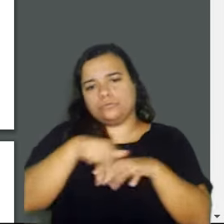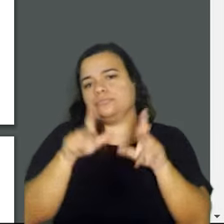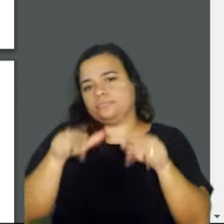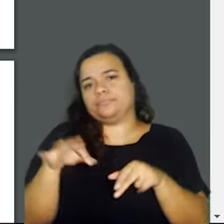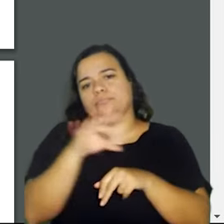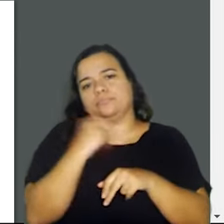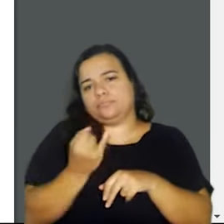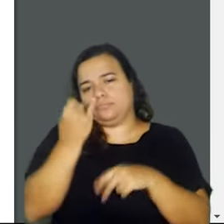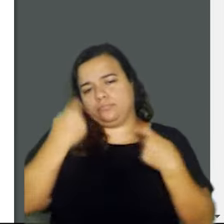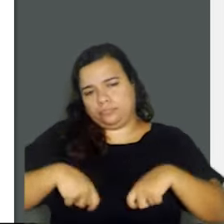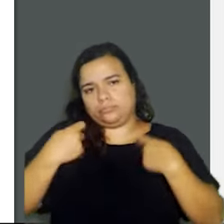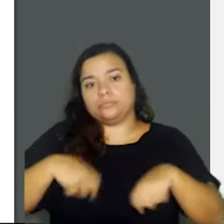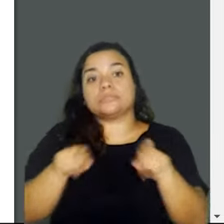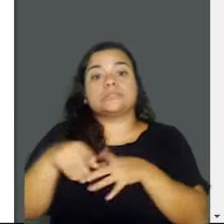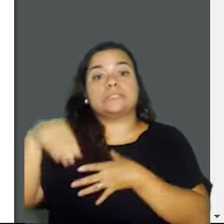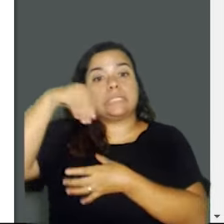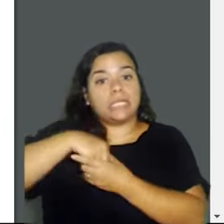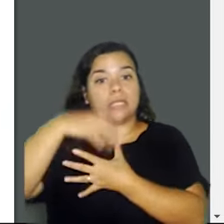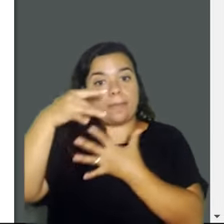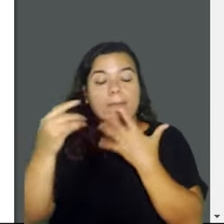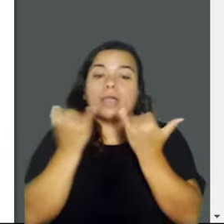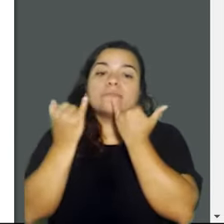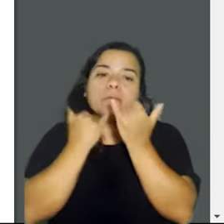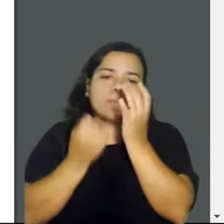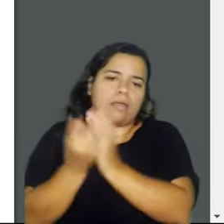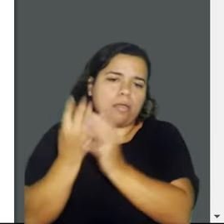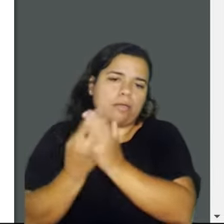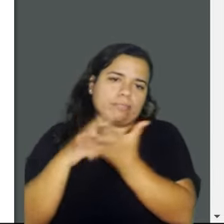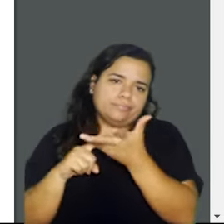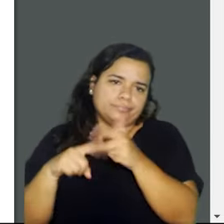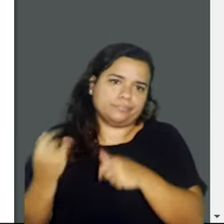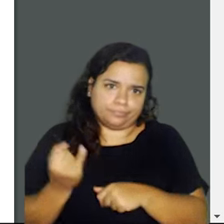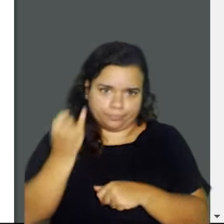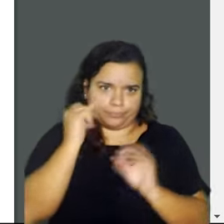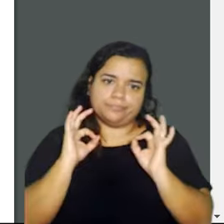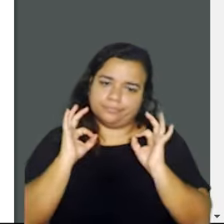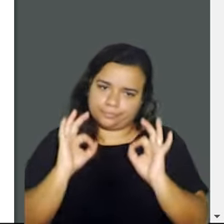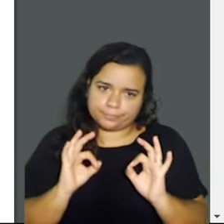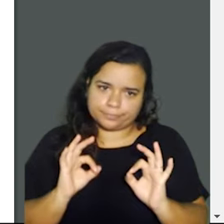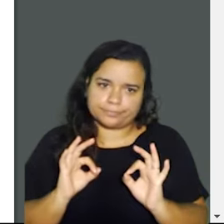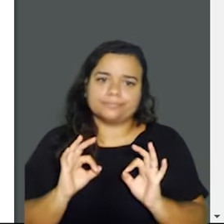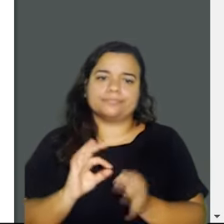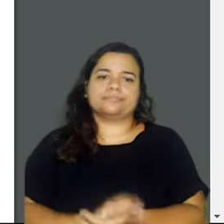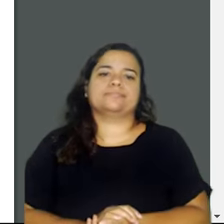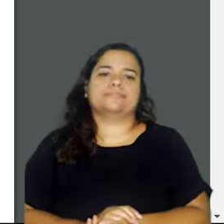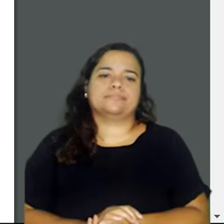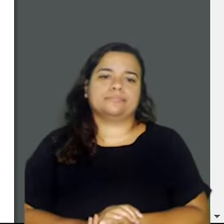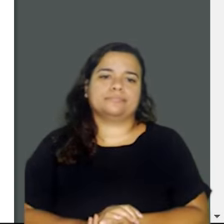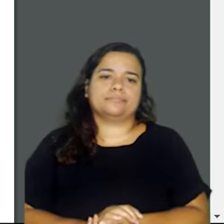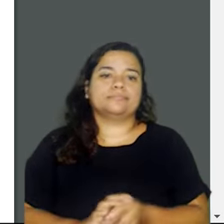todos né E dentro dele a gente acaba eh criando muita informação e aí gasta né